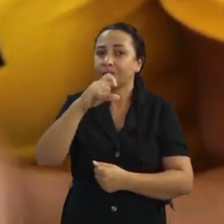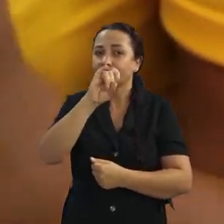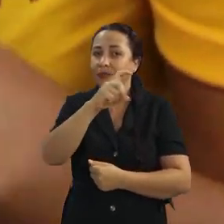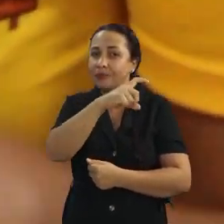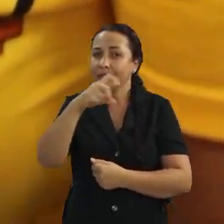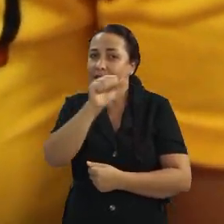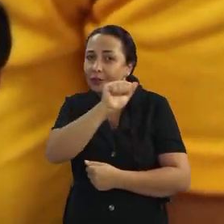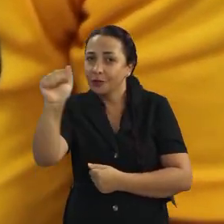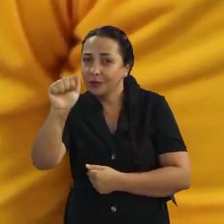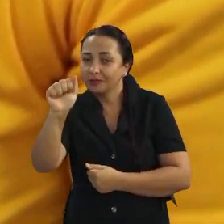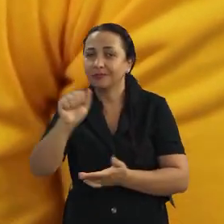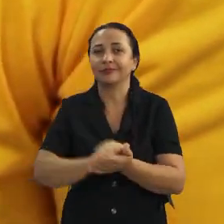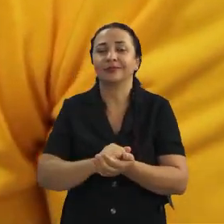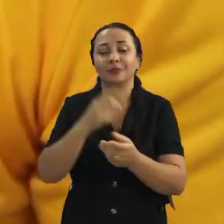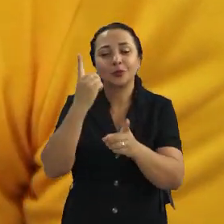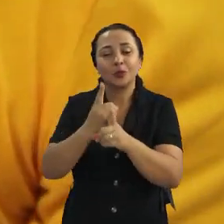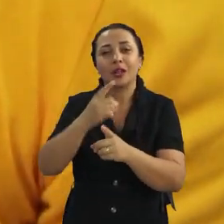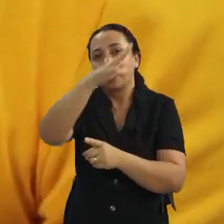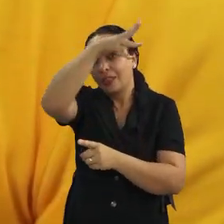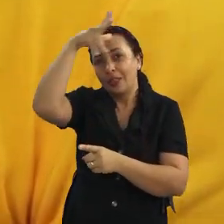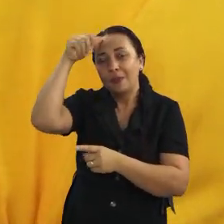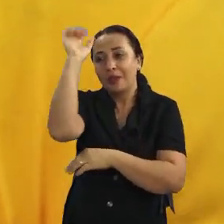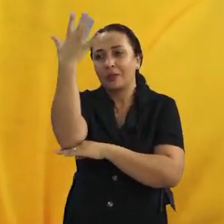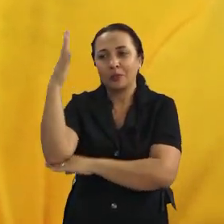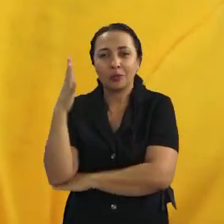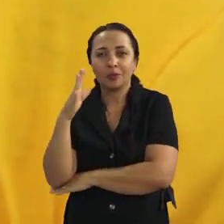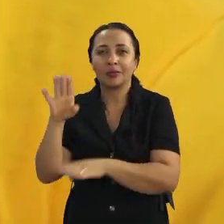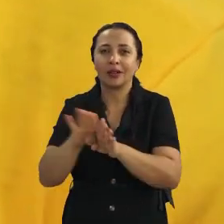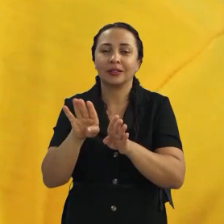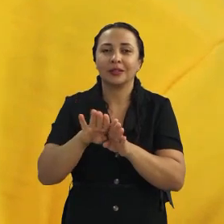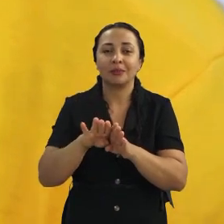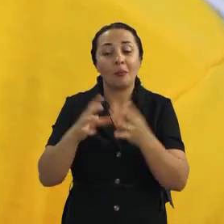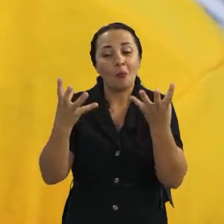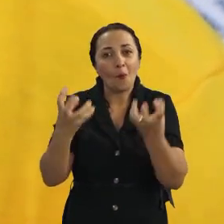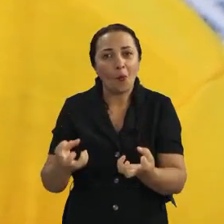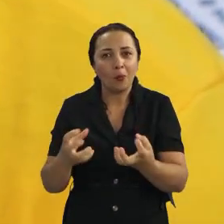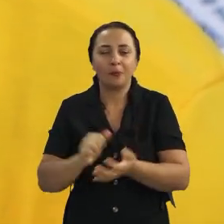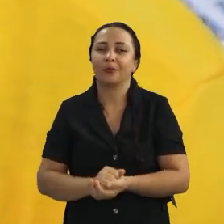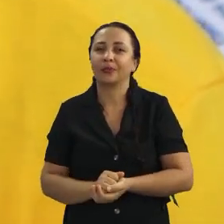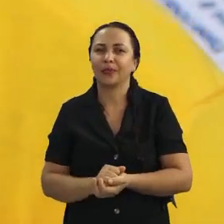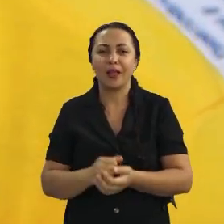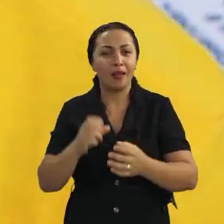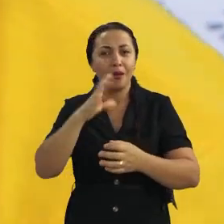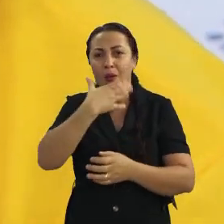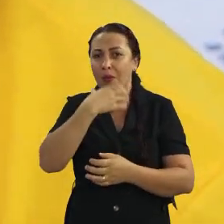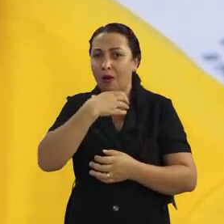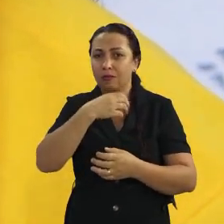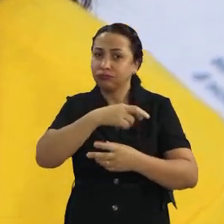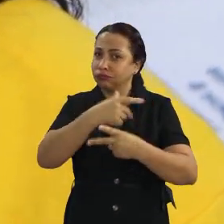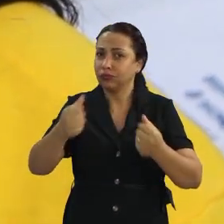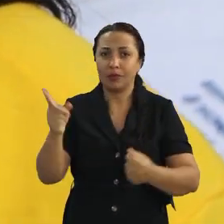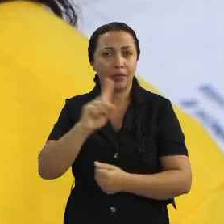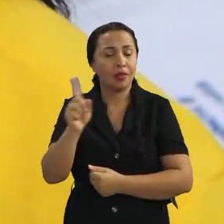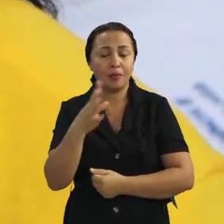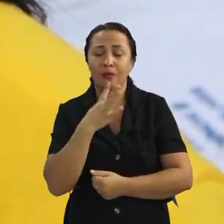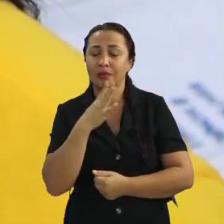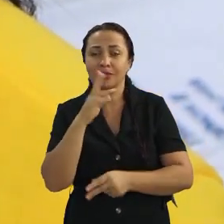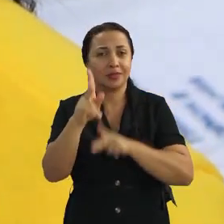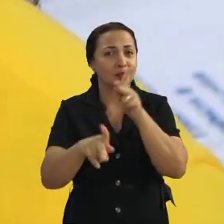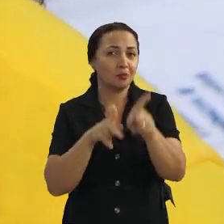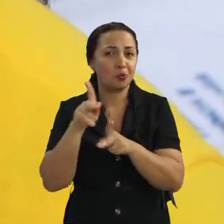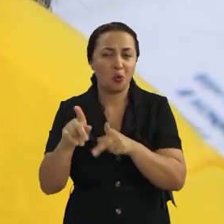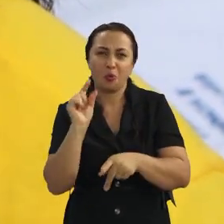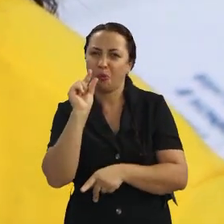é encontrado tanto na caatinga enquanto na Floresta Amazônica e ele é uma fruta que não é bastante conhecida né